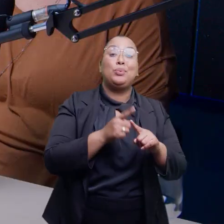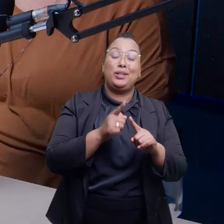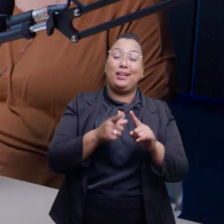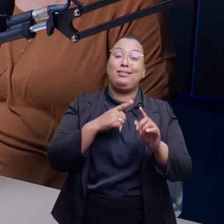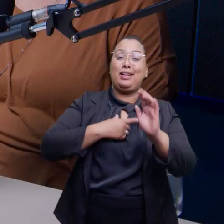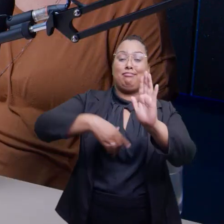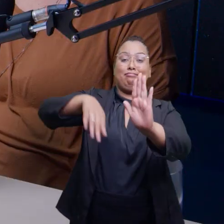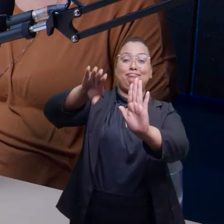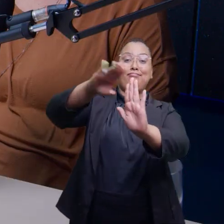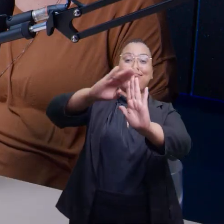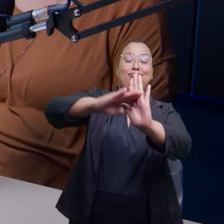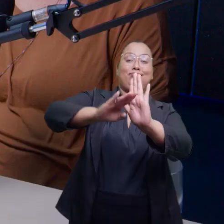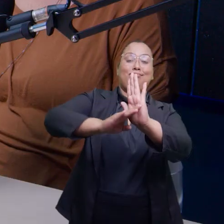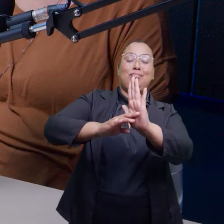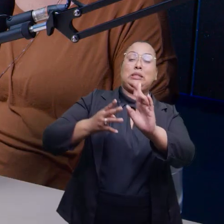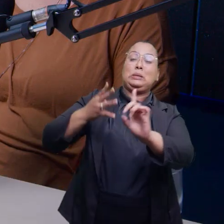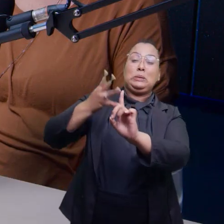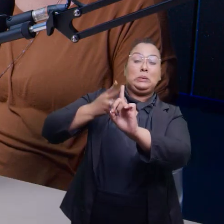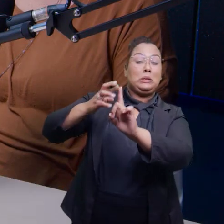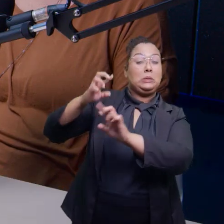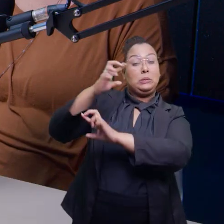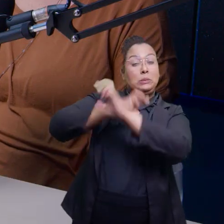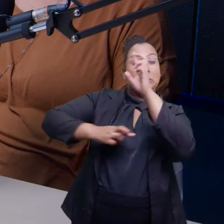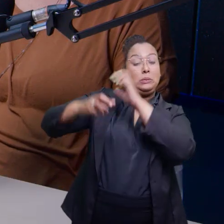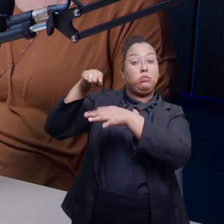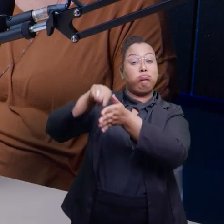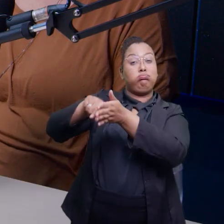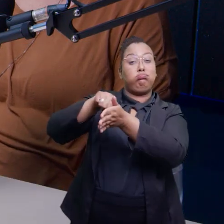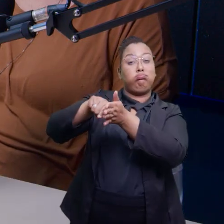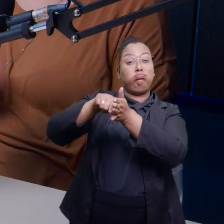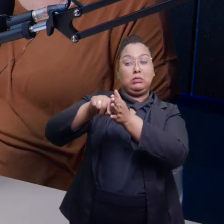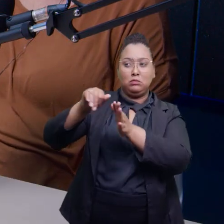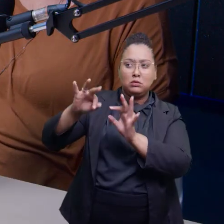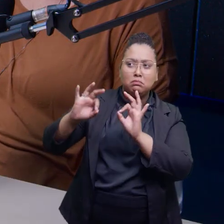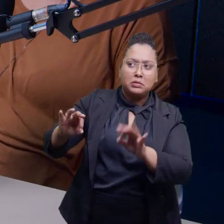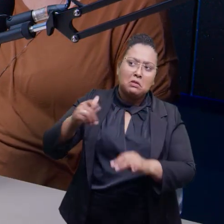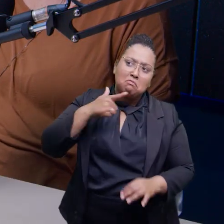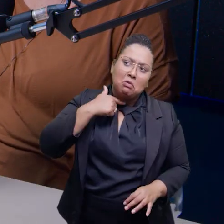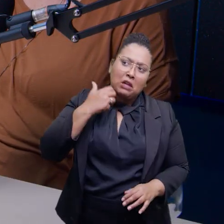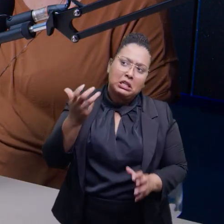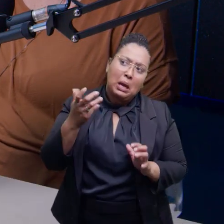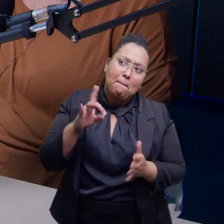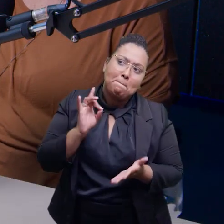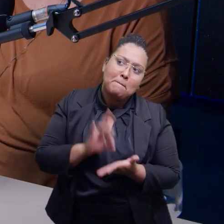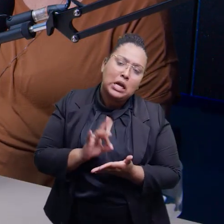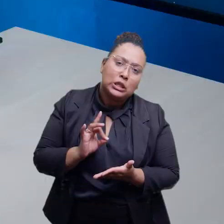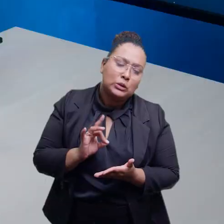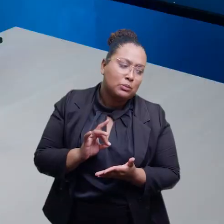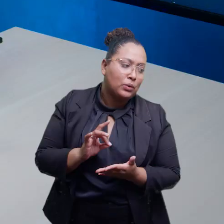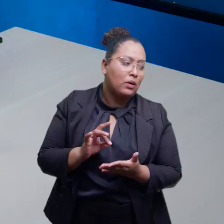um procedimento até para averiguar qual que é, né, realmente a vontade, se não tem